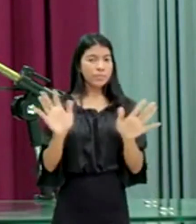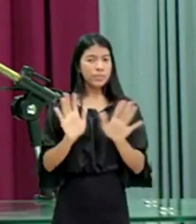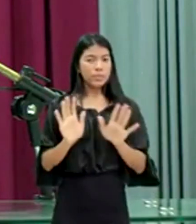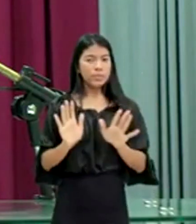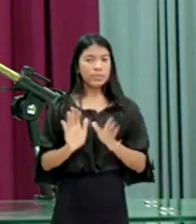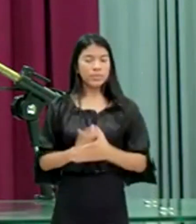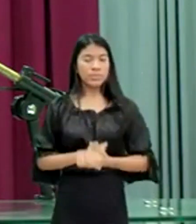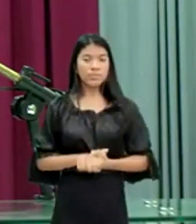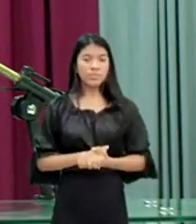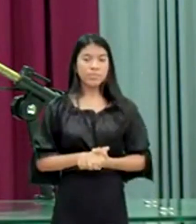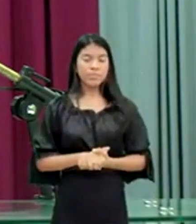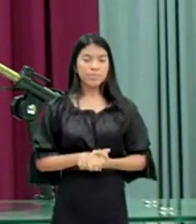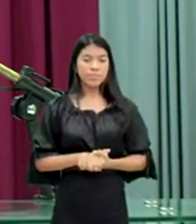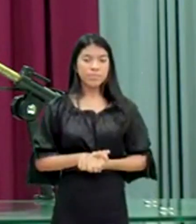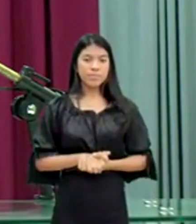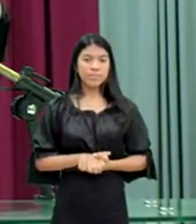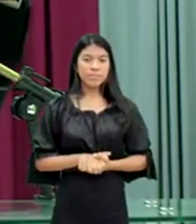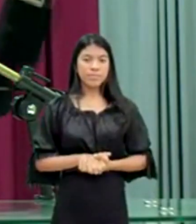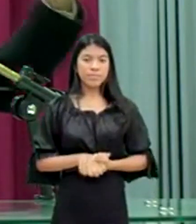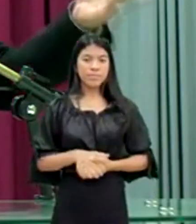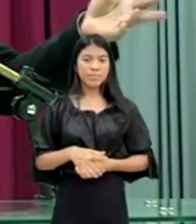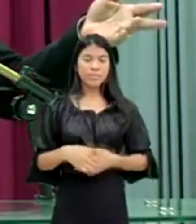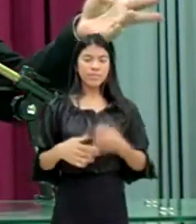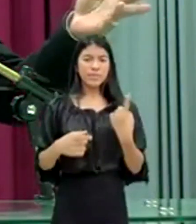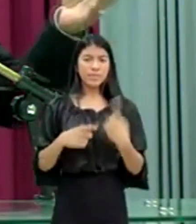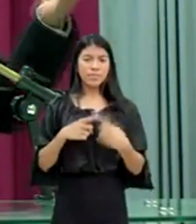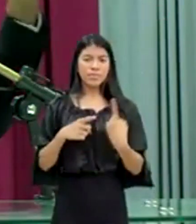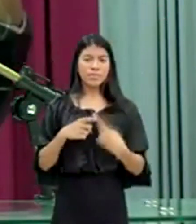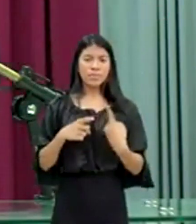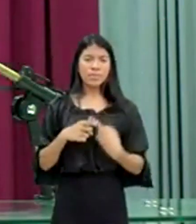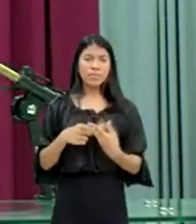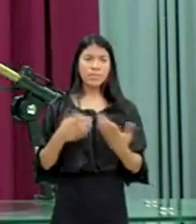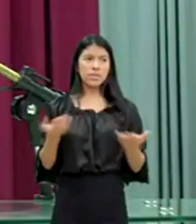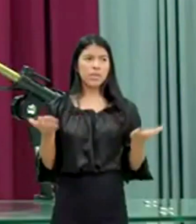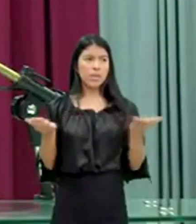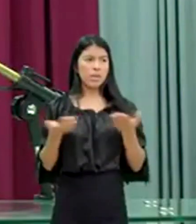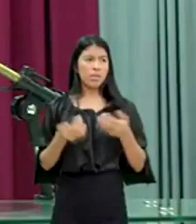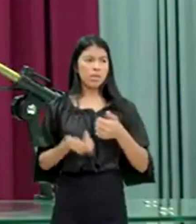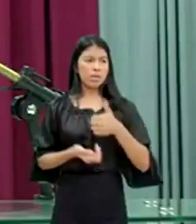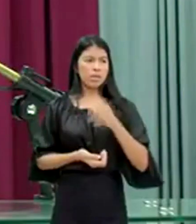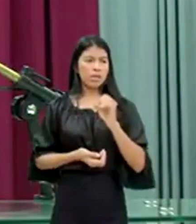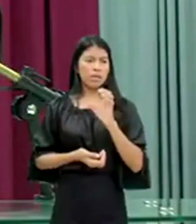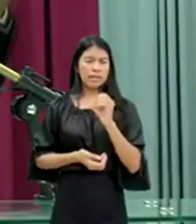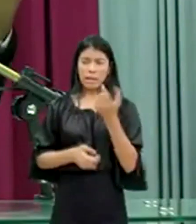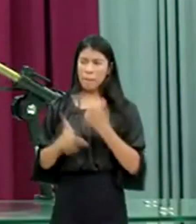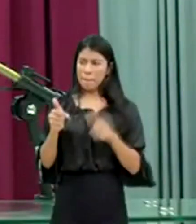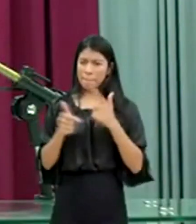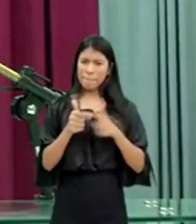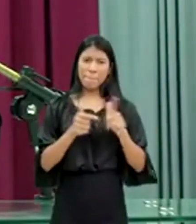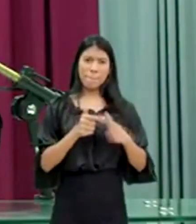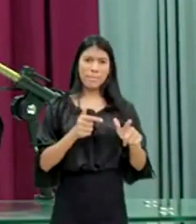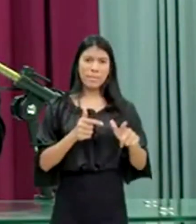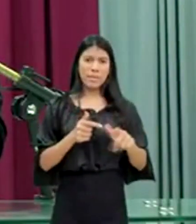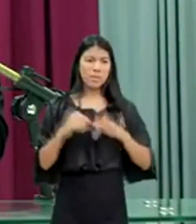Por que agora não? Agora que caiu 100 e já está todo mundo